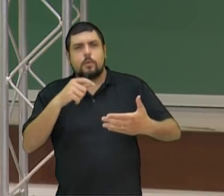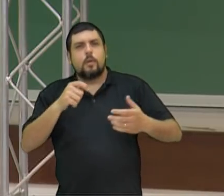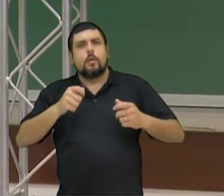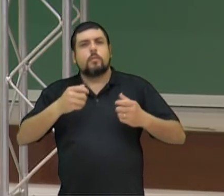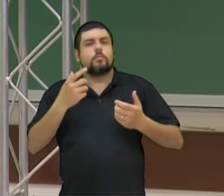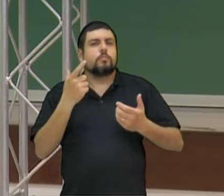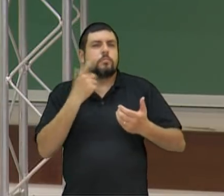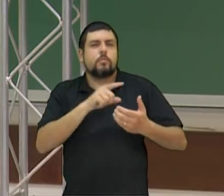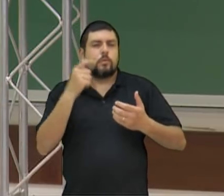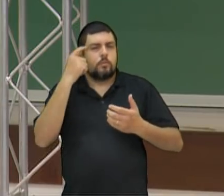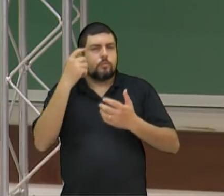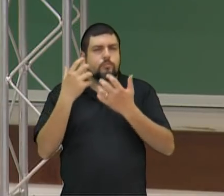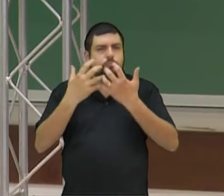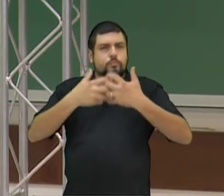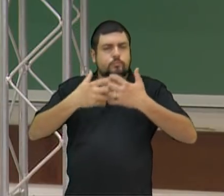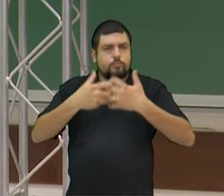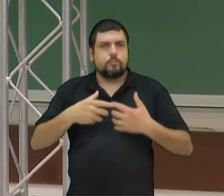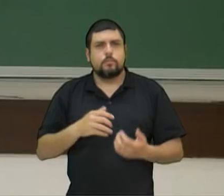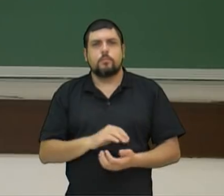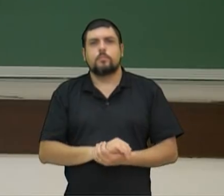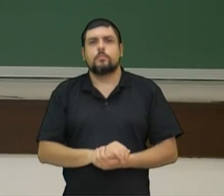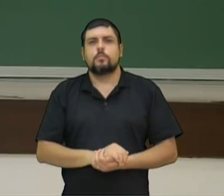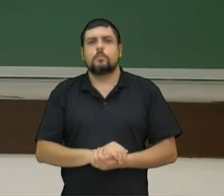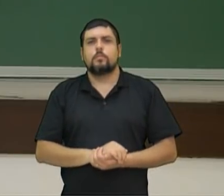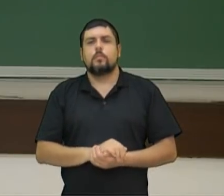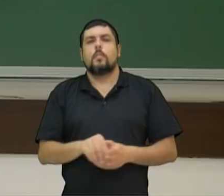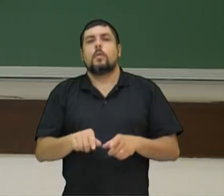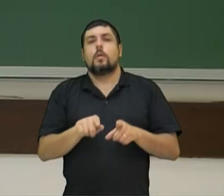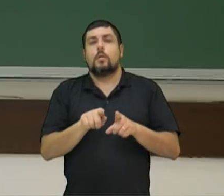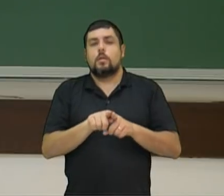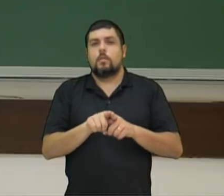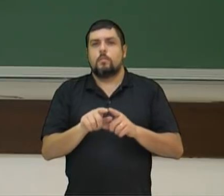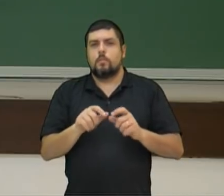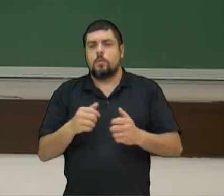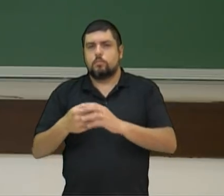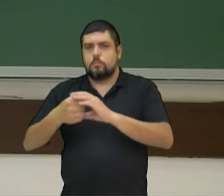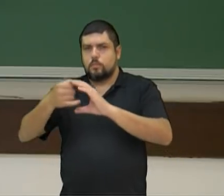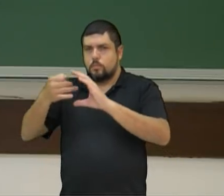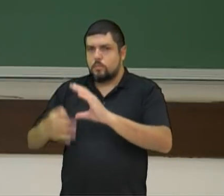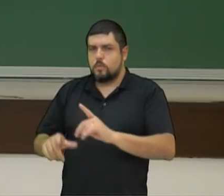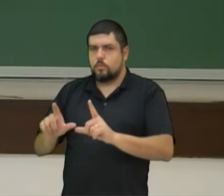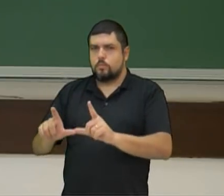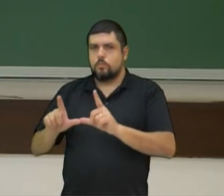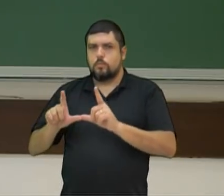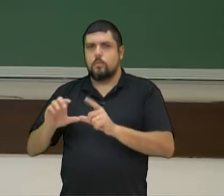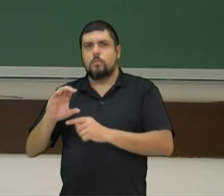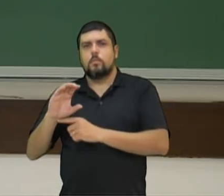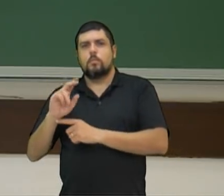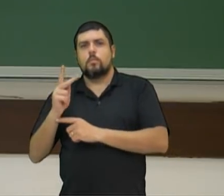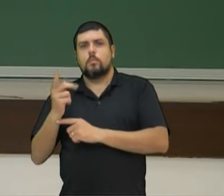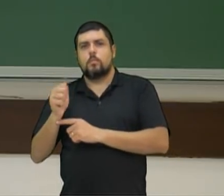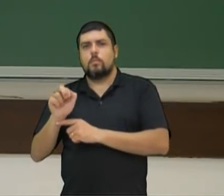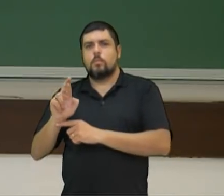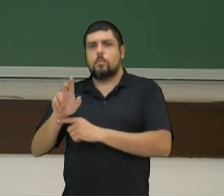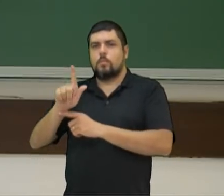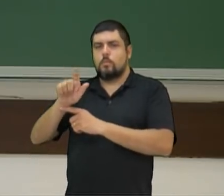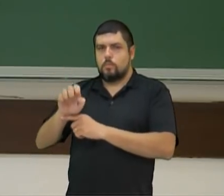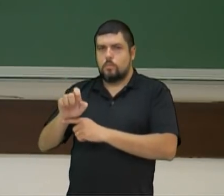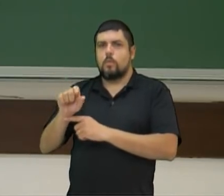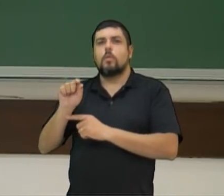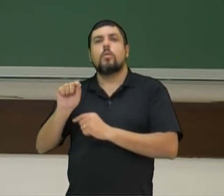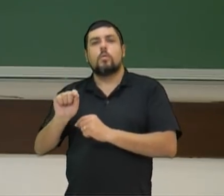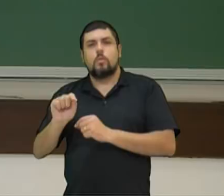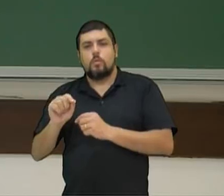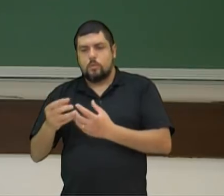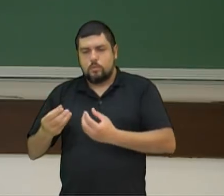De acordo com a sua intencionalidade, certo? Vimos também as características da charge, né? Que elas têm também esse caráter de